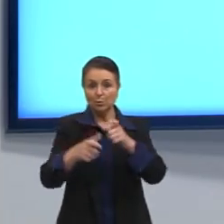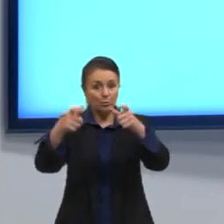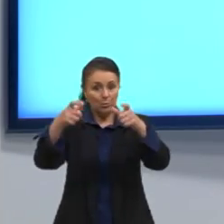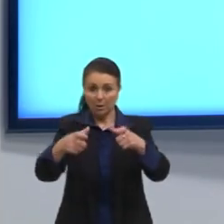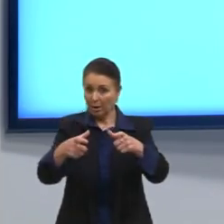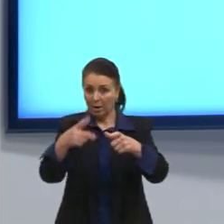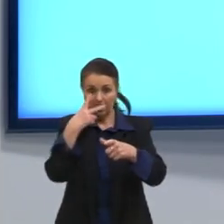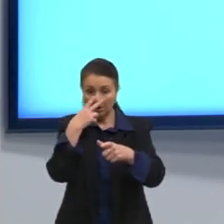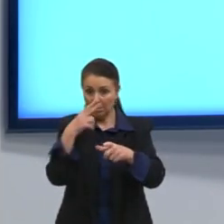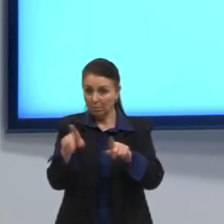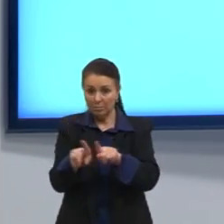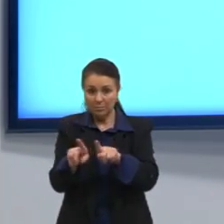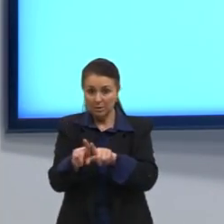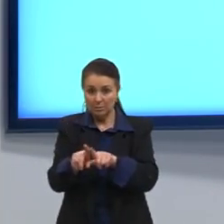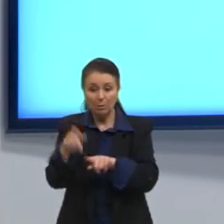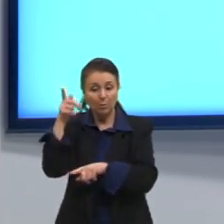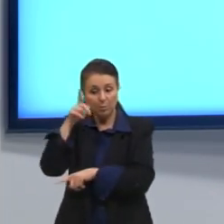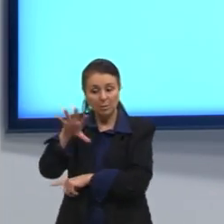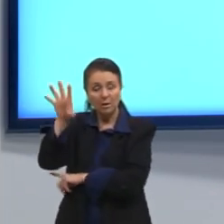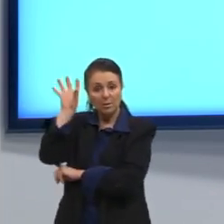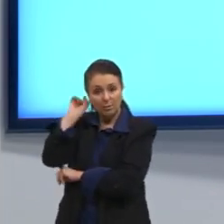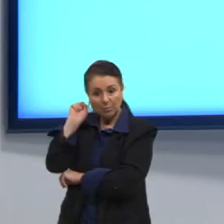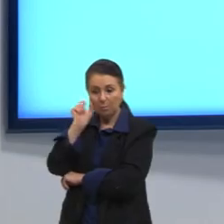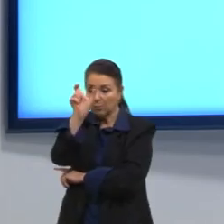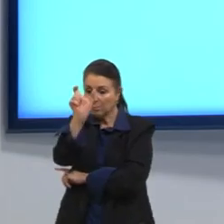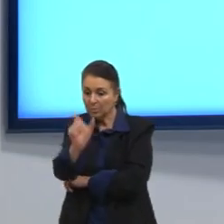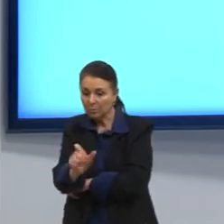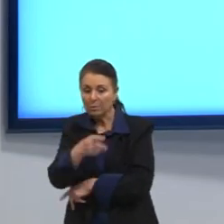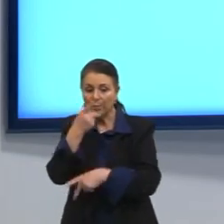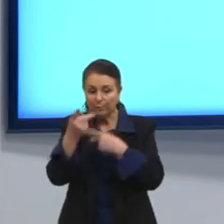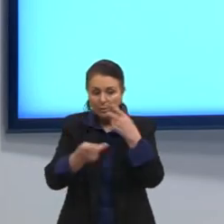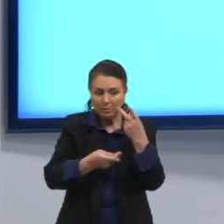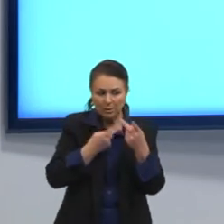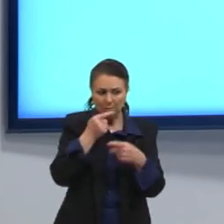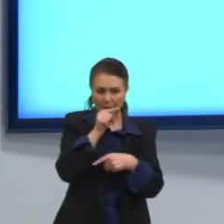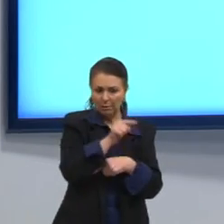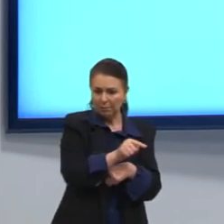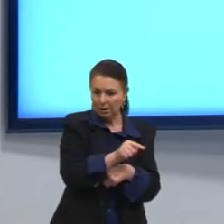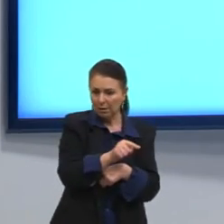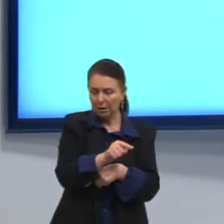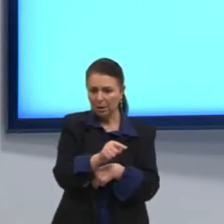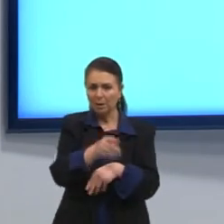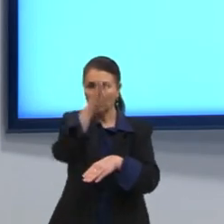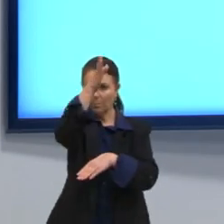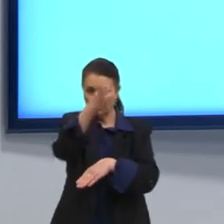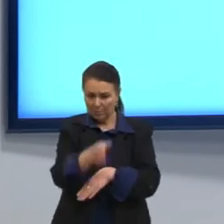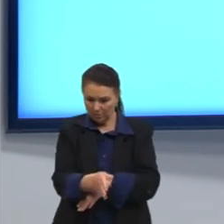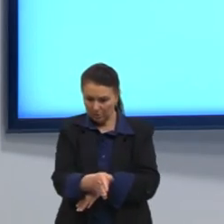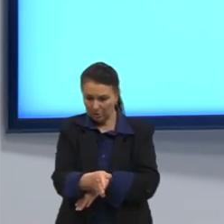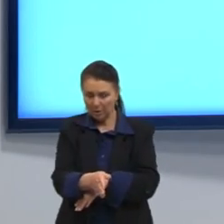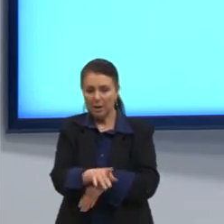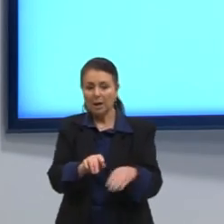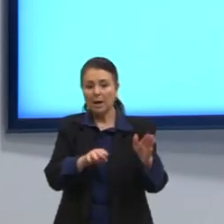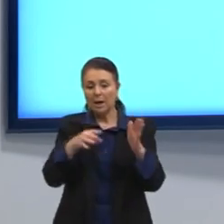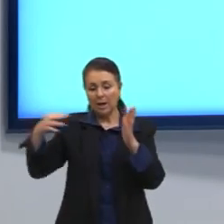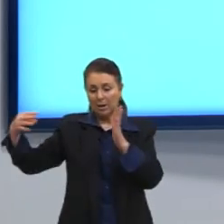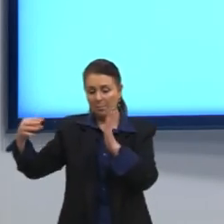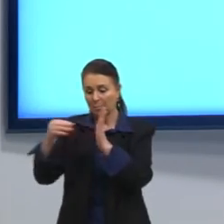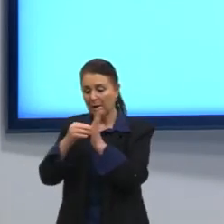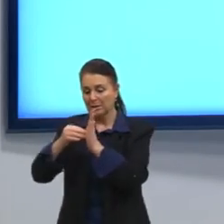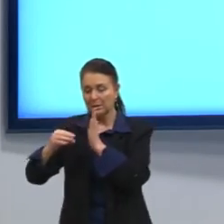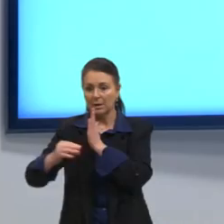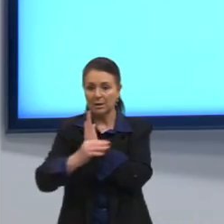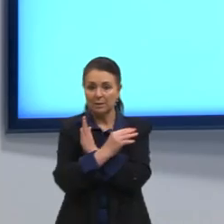separadas e às vezes a gente consegue ouvir, né, uma pessoa que está em outra sala. Isso quer dizer que existe algum espacinho, seja ele